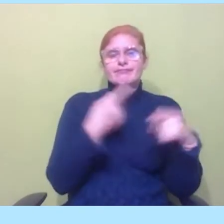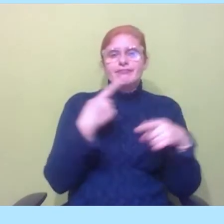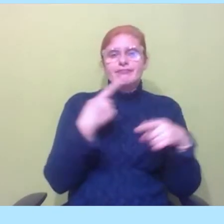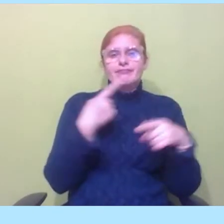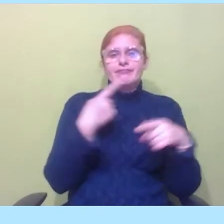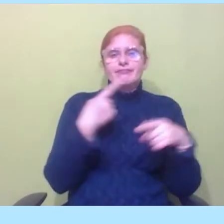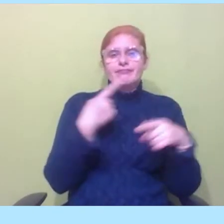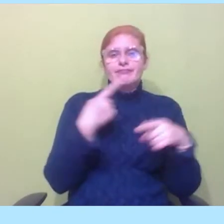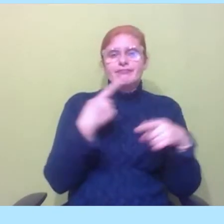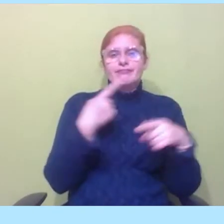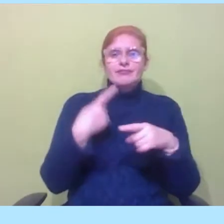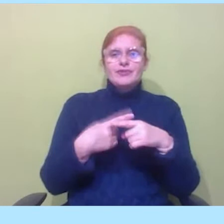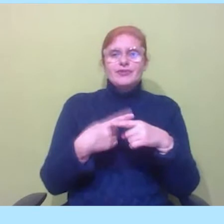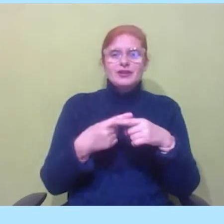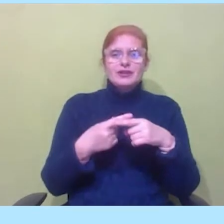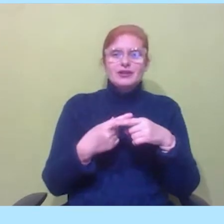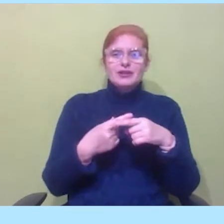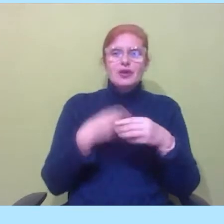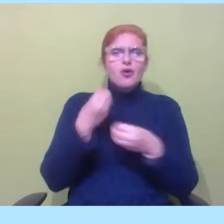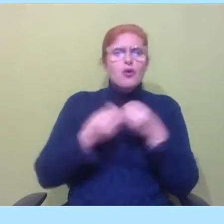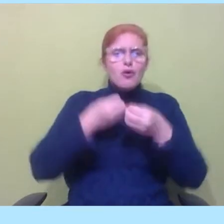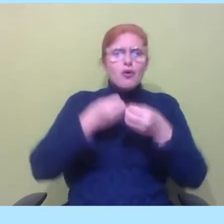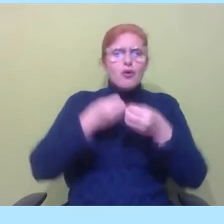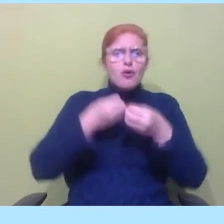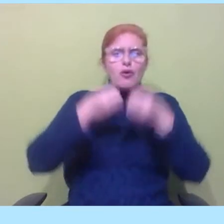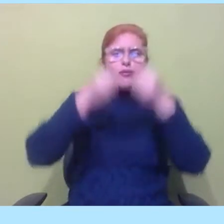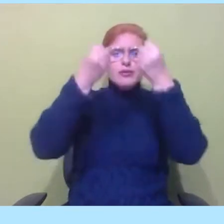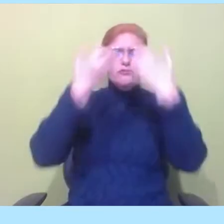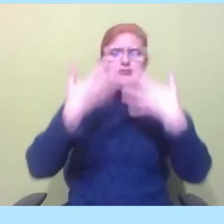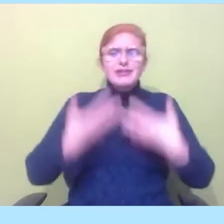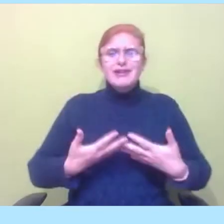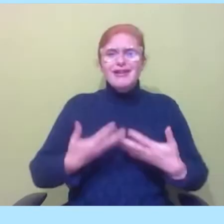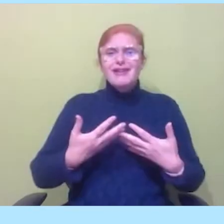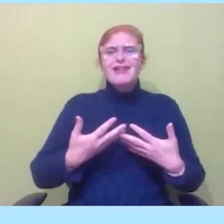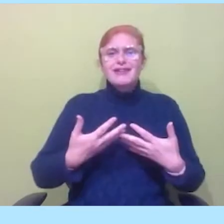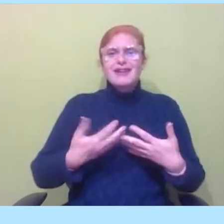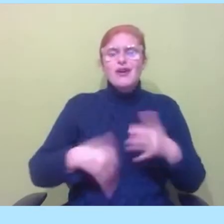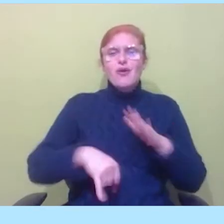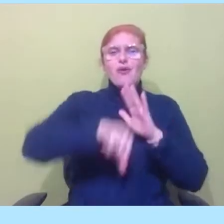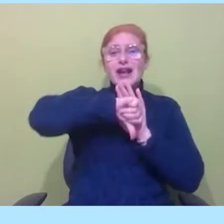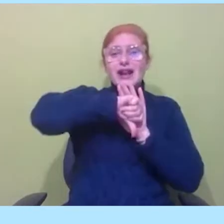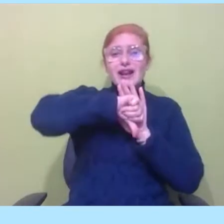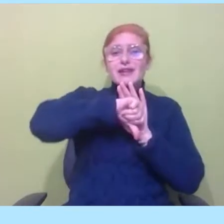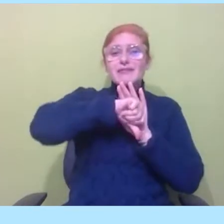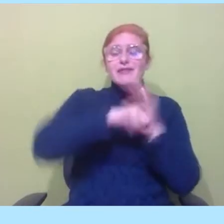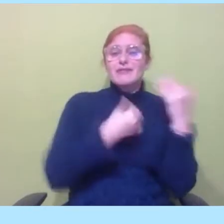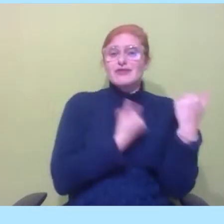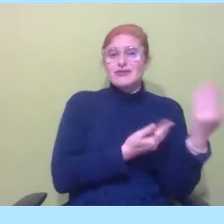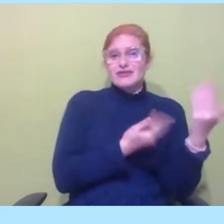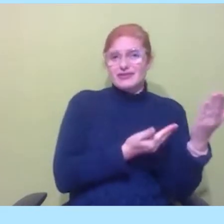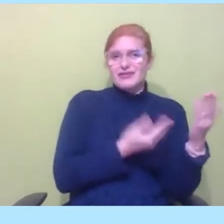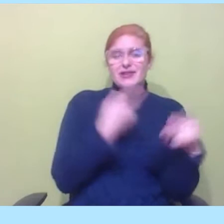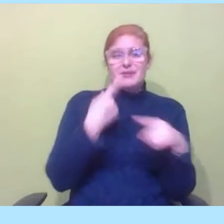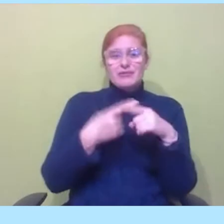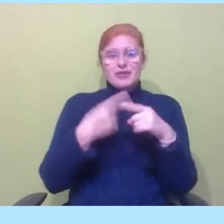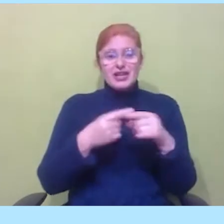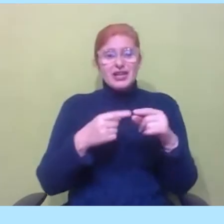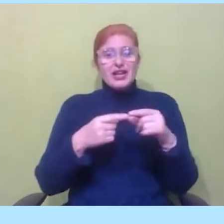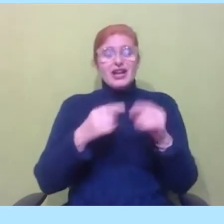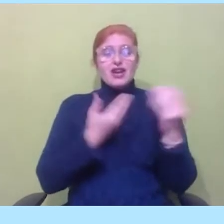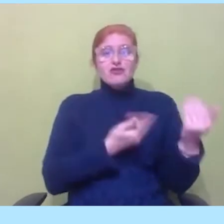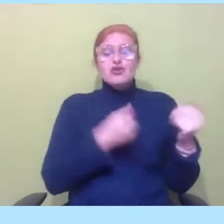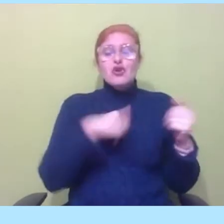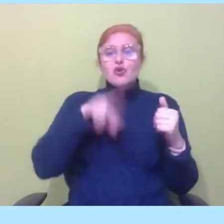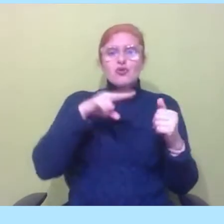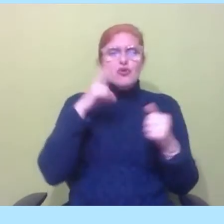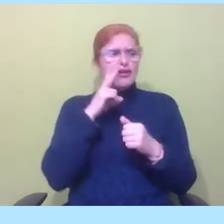exposição. Porque essa juventude nunca foi vista. Essa juventude nunca esteve presente na mídia. Ela agora tem a